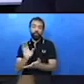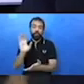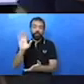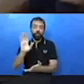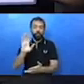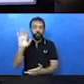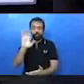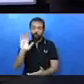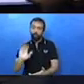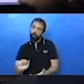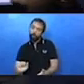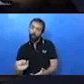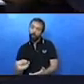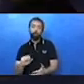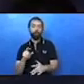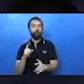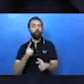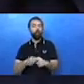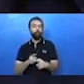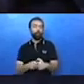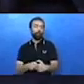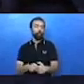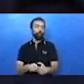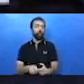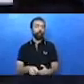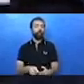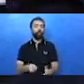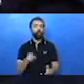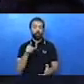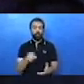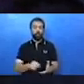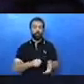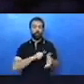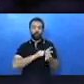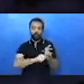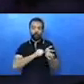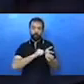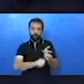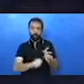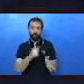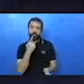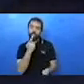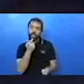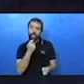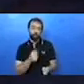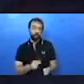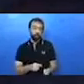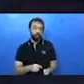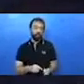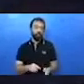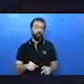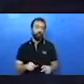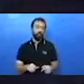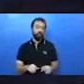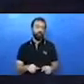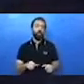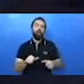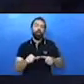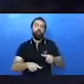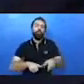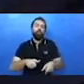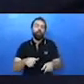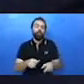vermelho. Quais são os acontecimentos que contribuíram para as mudanças do número de estados? O que foi que ajudou